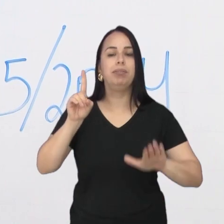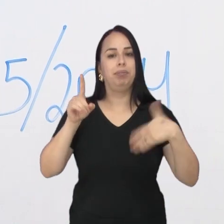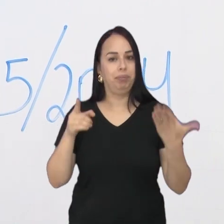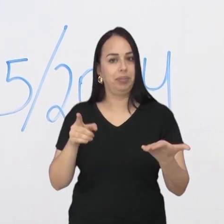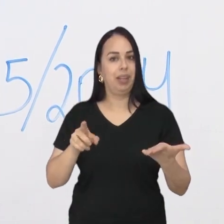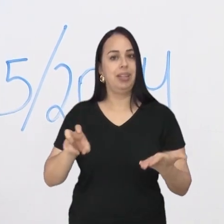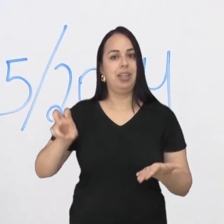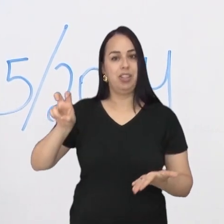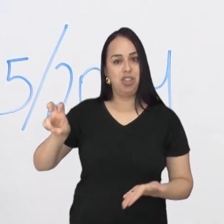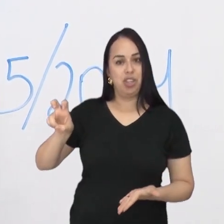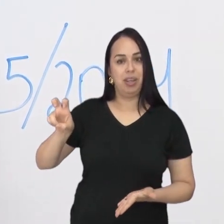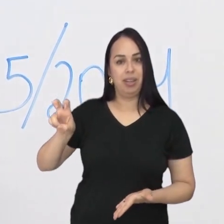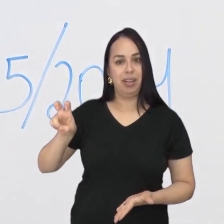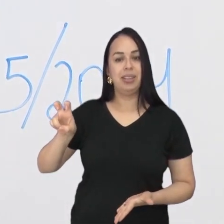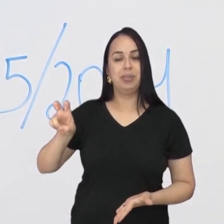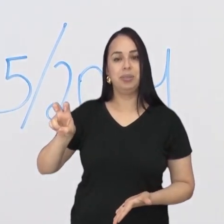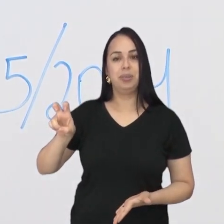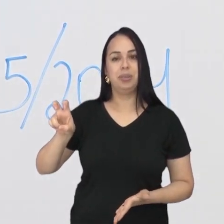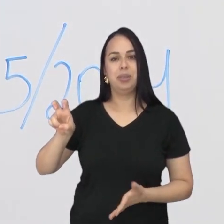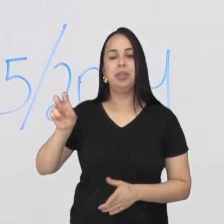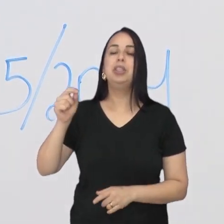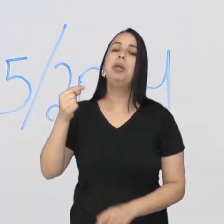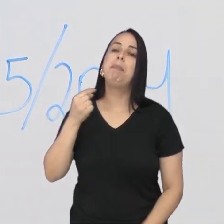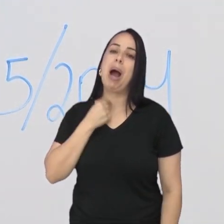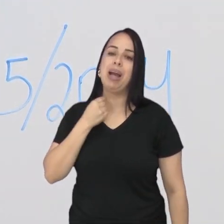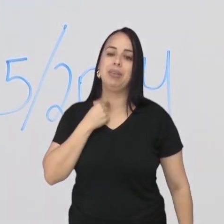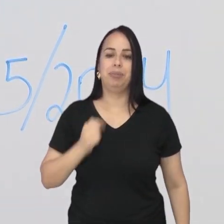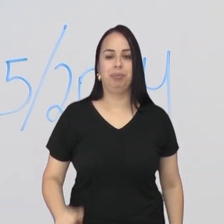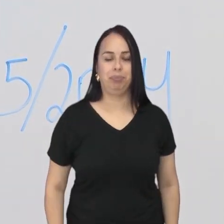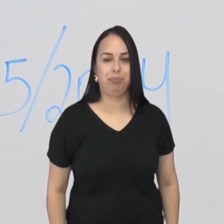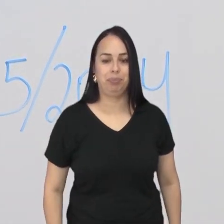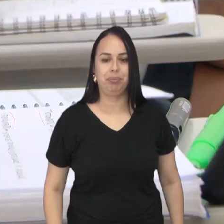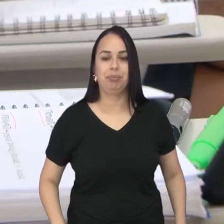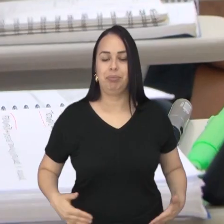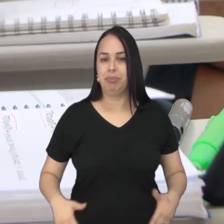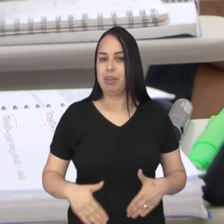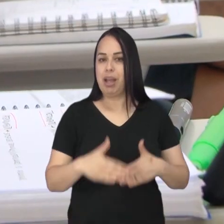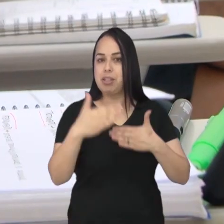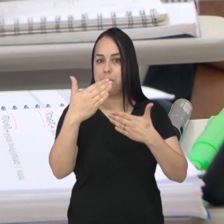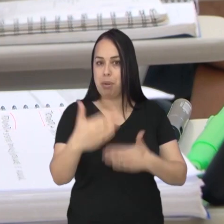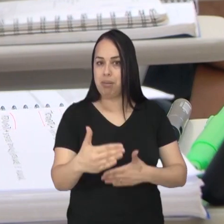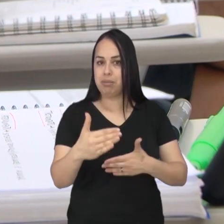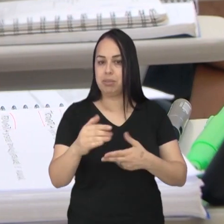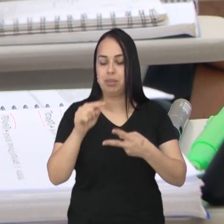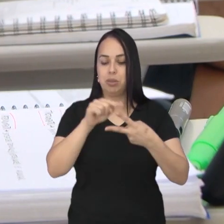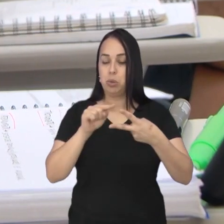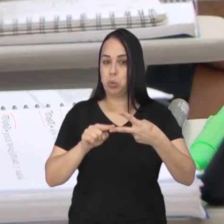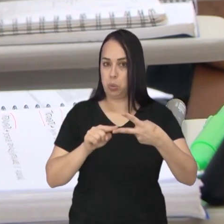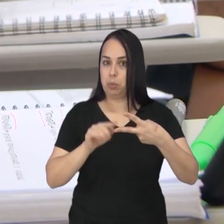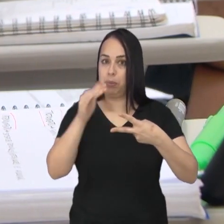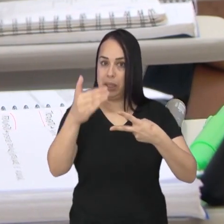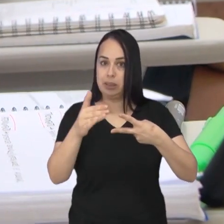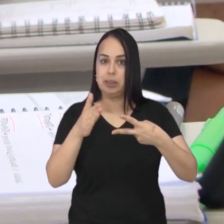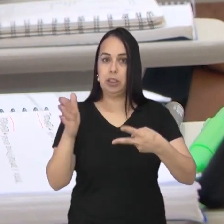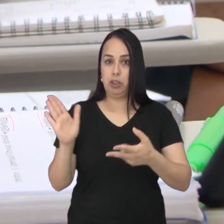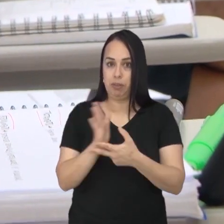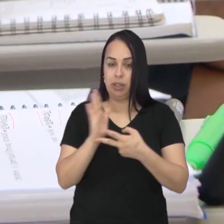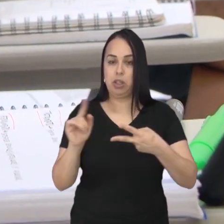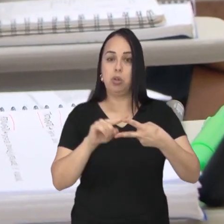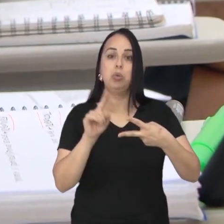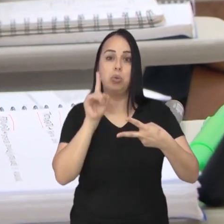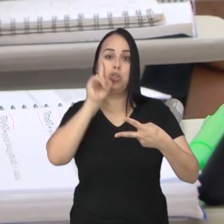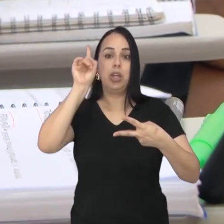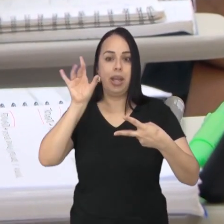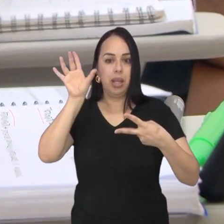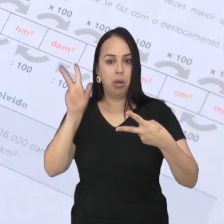atenção para a data. A previsão é que ela aconteça no dia 5 de maio. As provas serão divididas em 2 etapas,